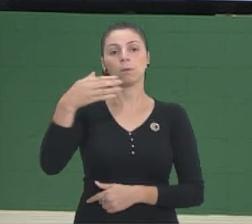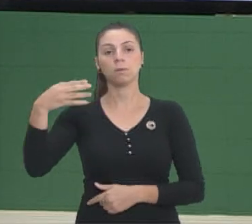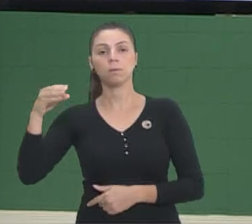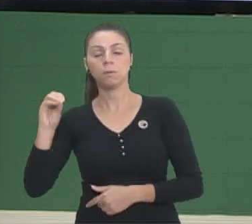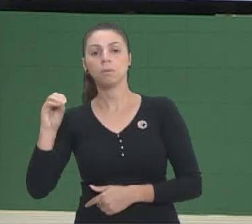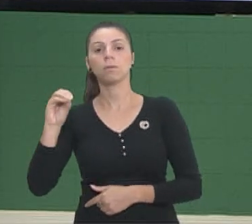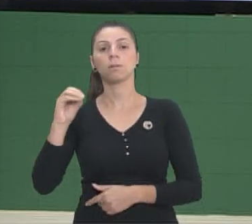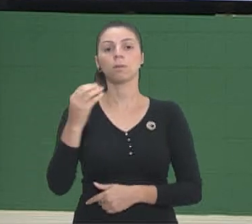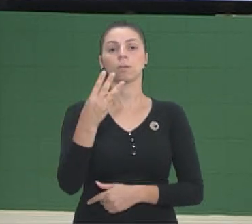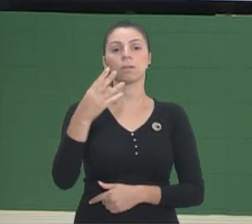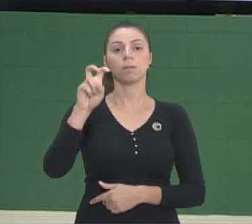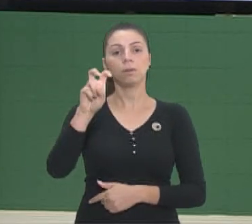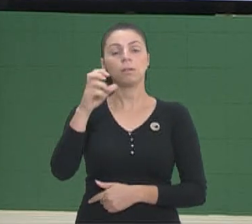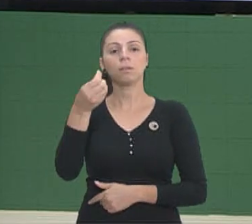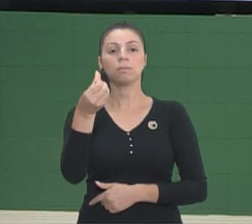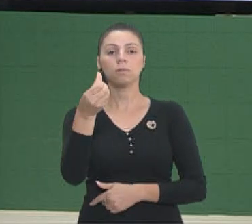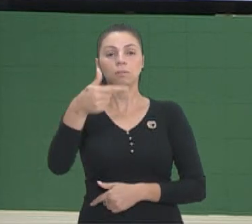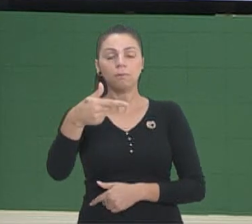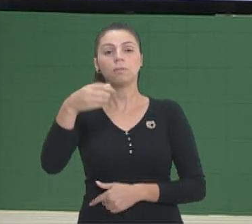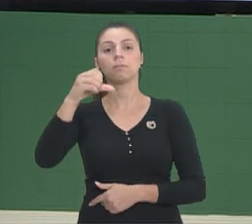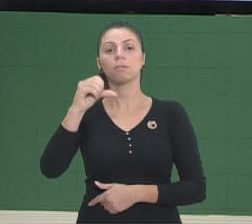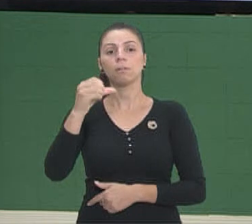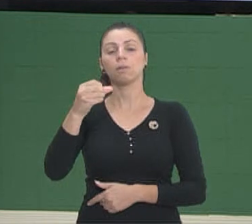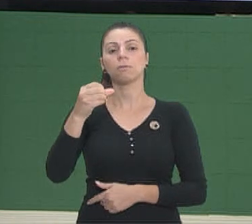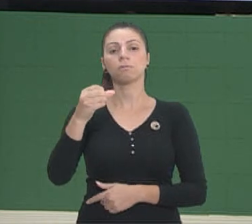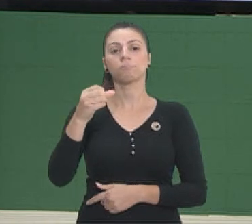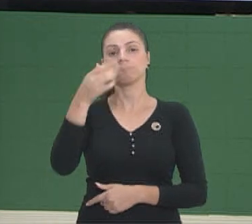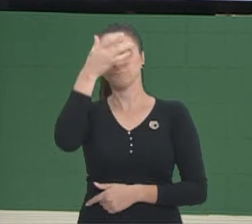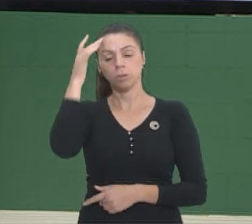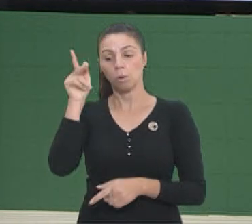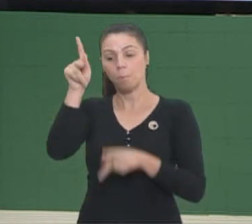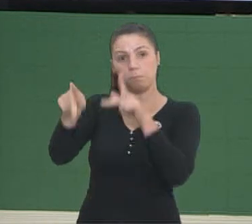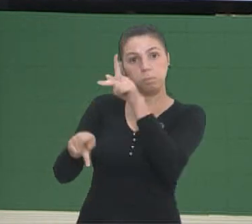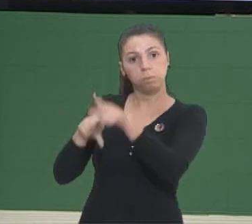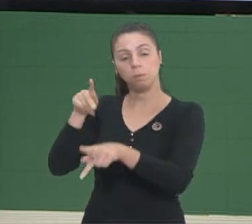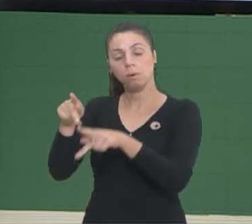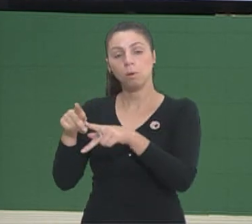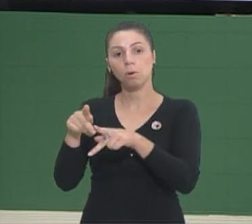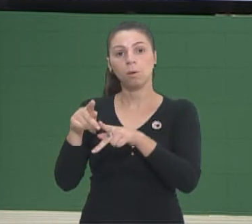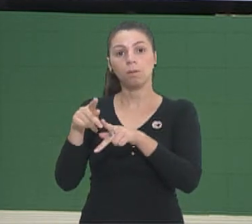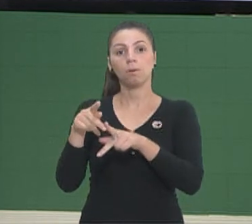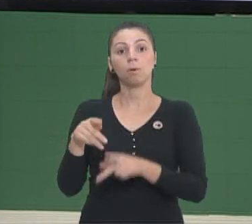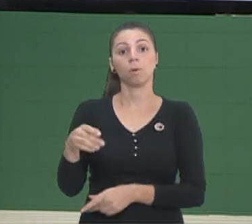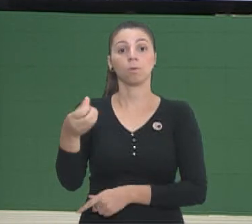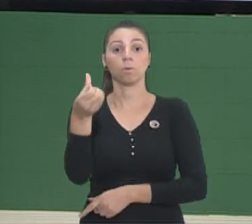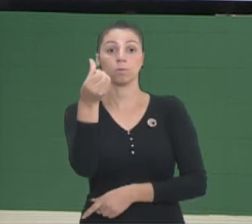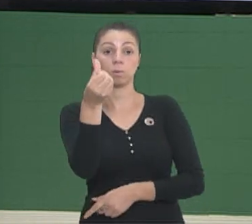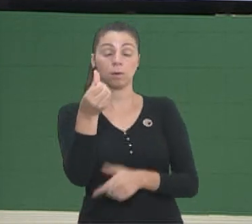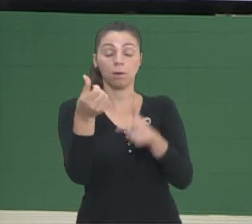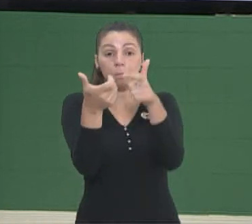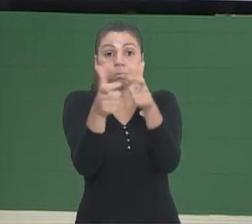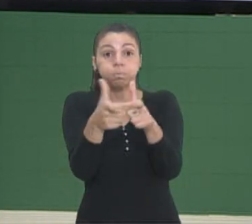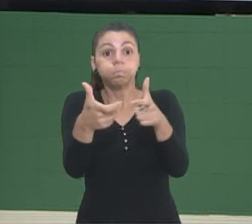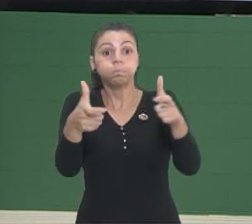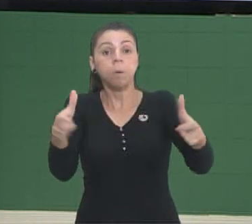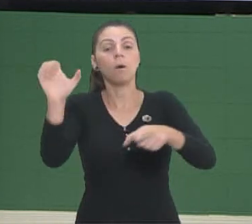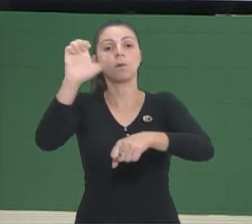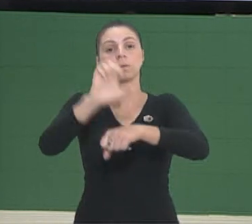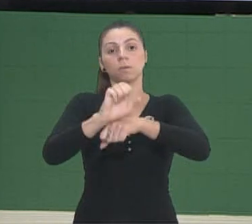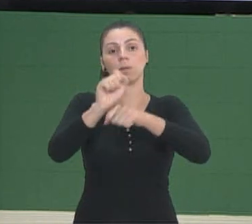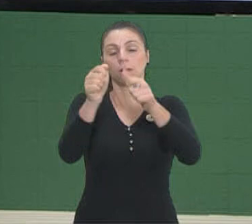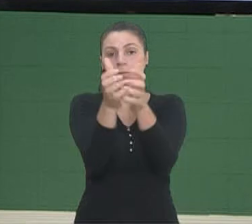10.444.526 habitantes, sendo o sexto maior estado em relação à população